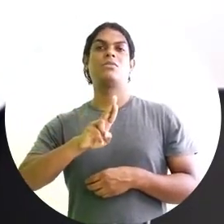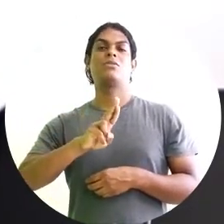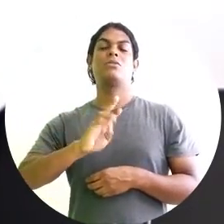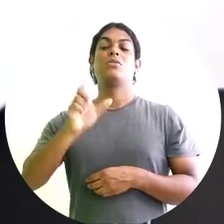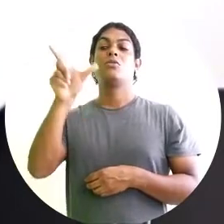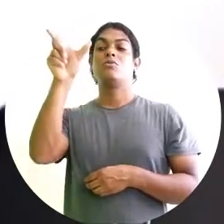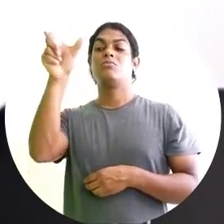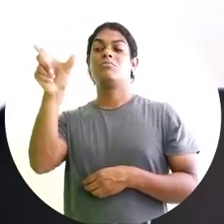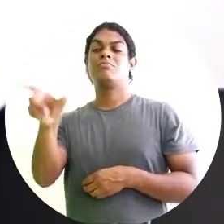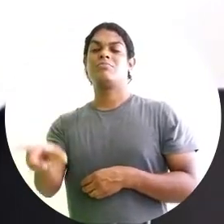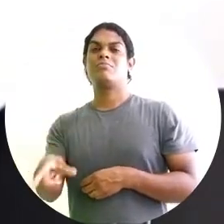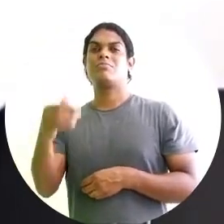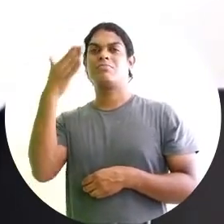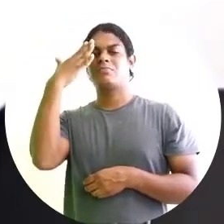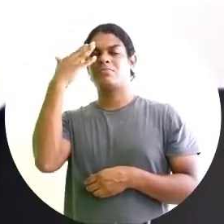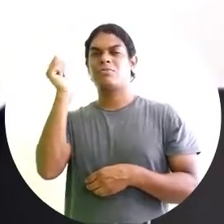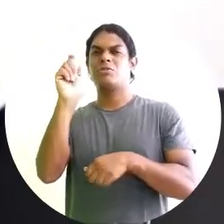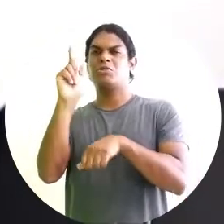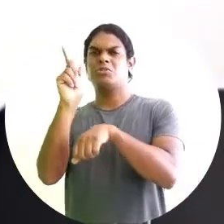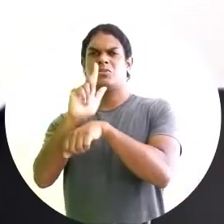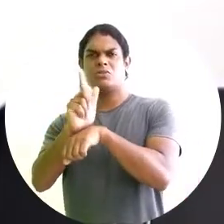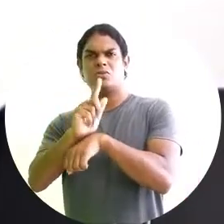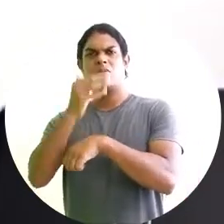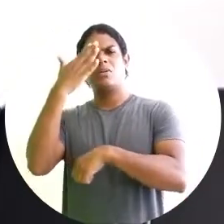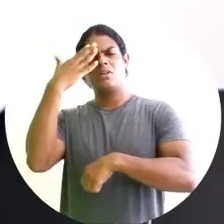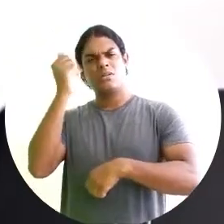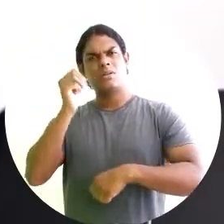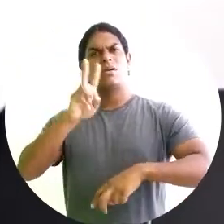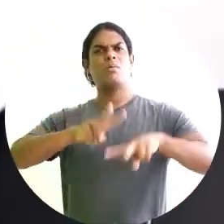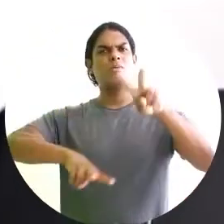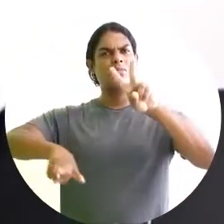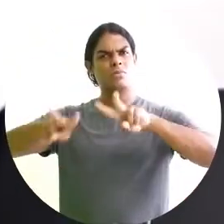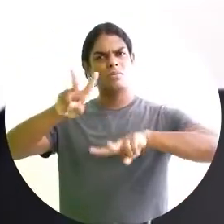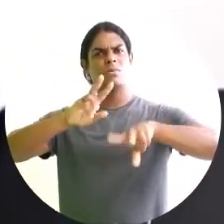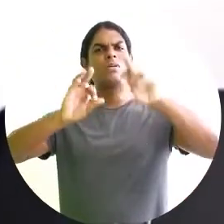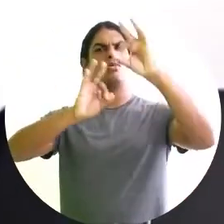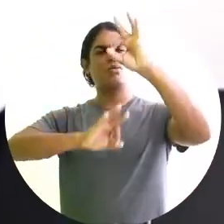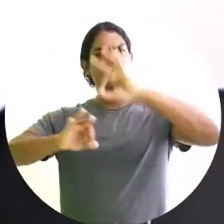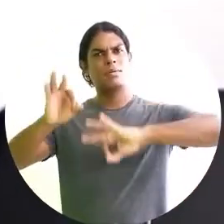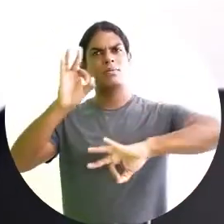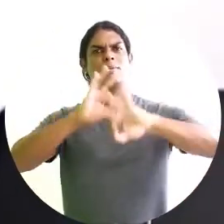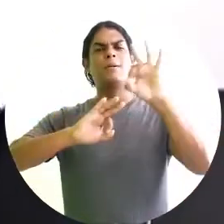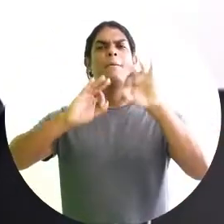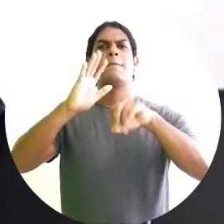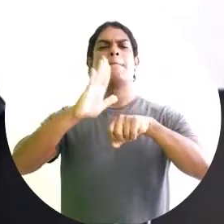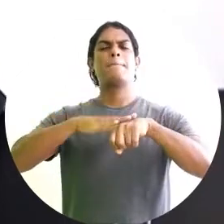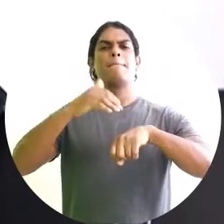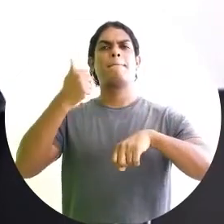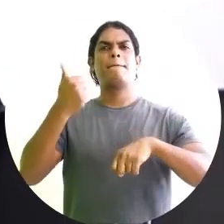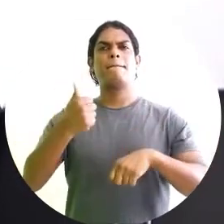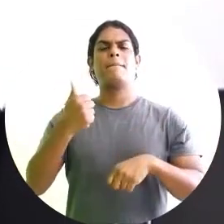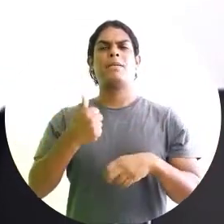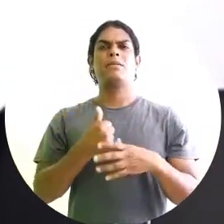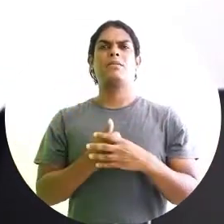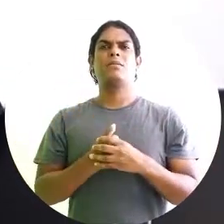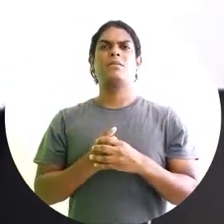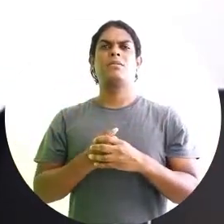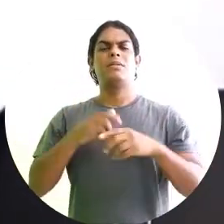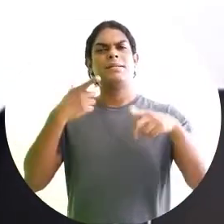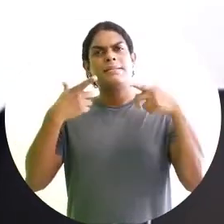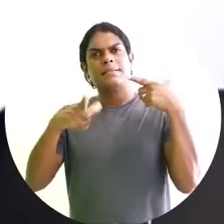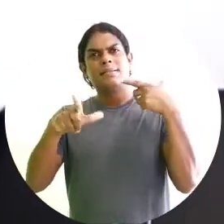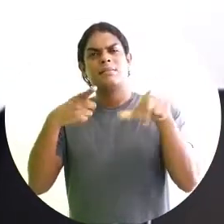souber definir melhor, planejar, organizar e colocar